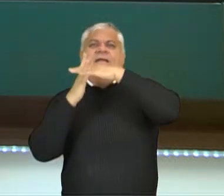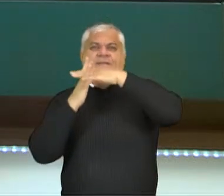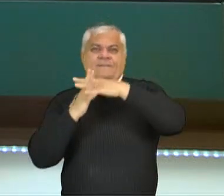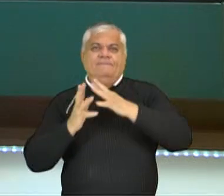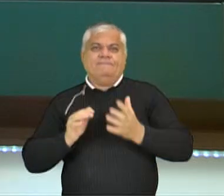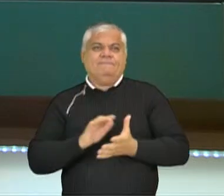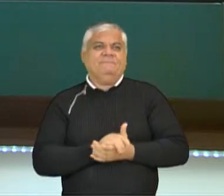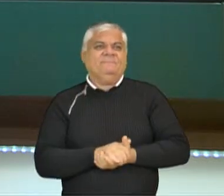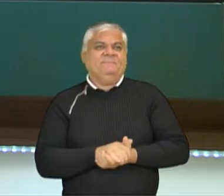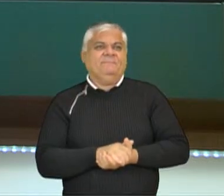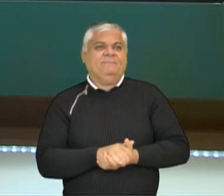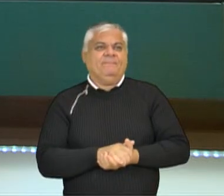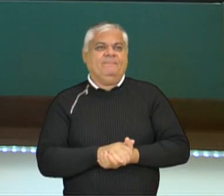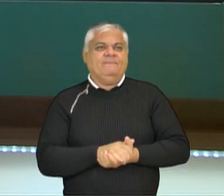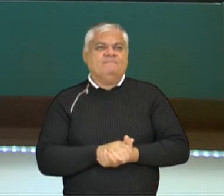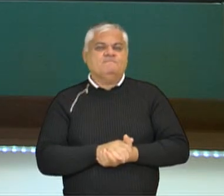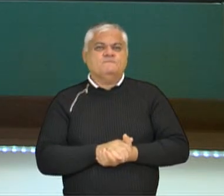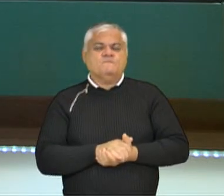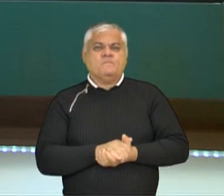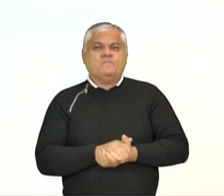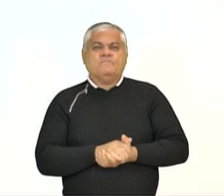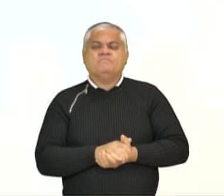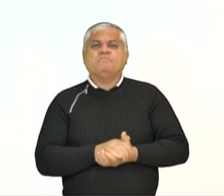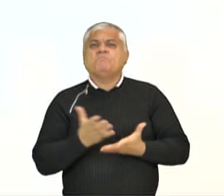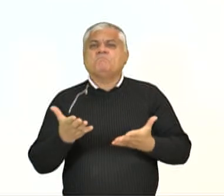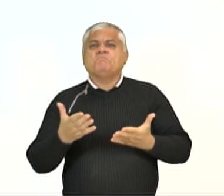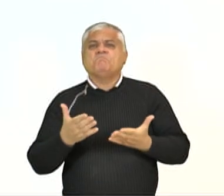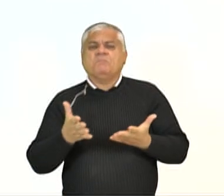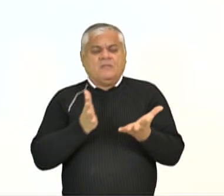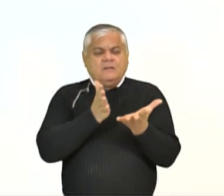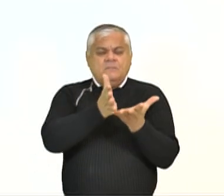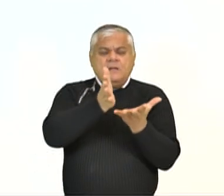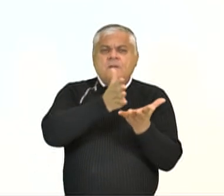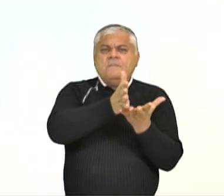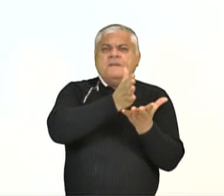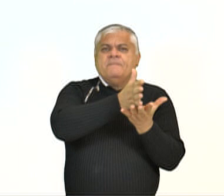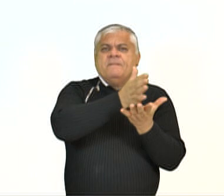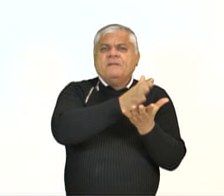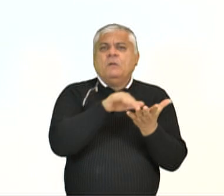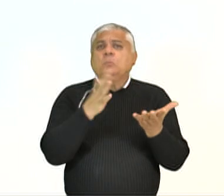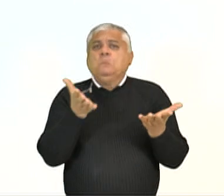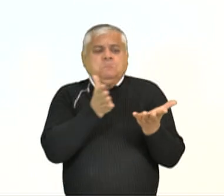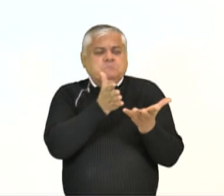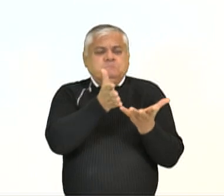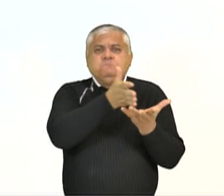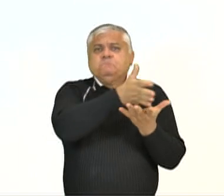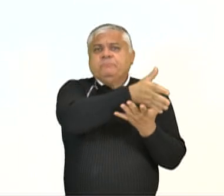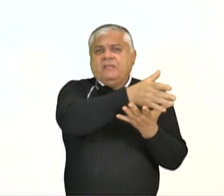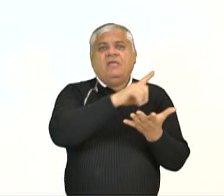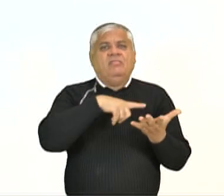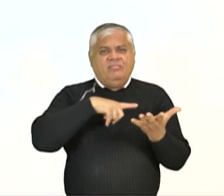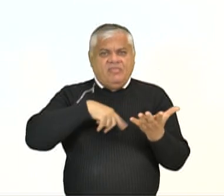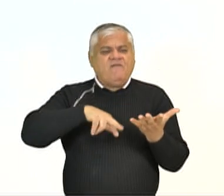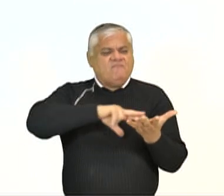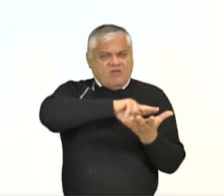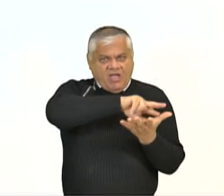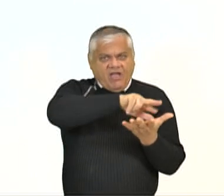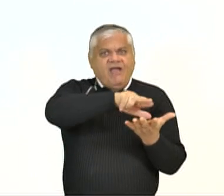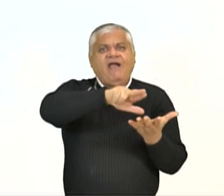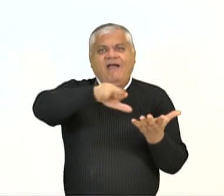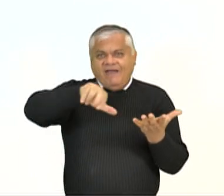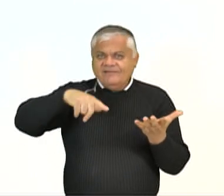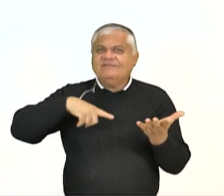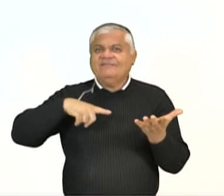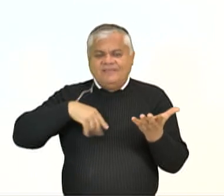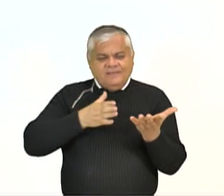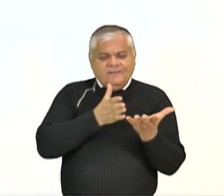atleta. E quais são as áreas envolvidas dentro da ciência do esporte? Então, a gente pode dizer que tem várias envolvidas. Aqui tem